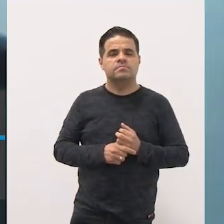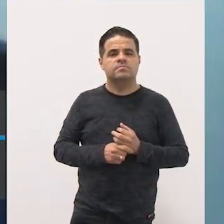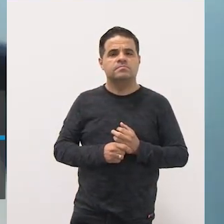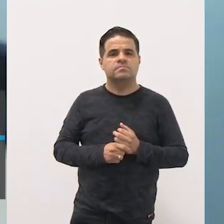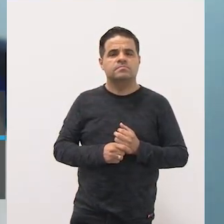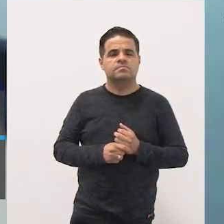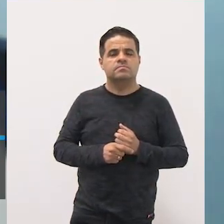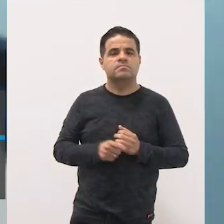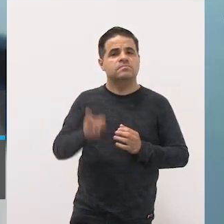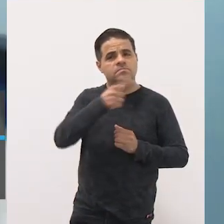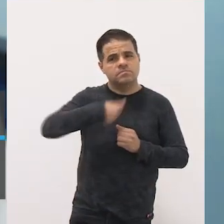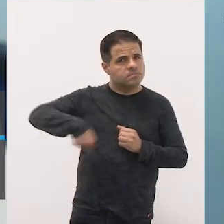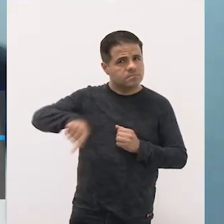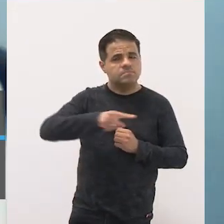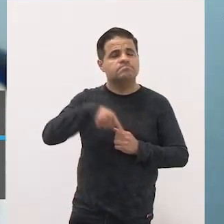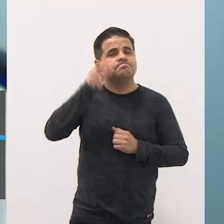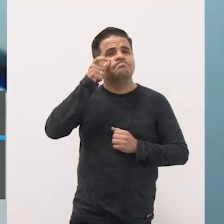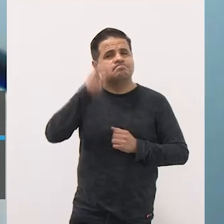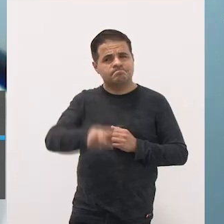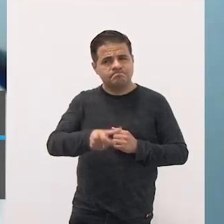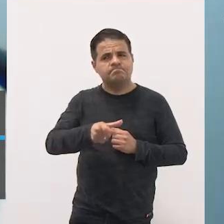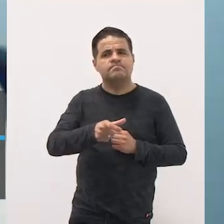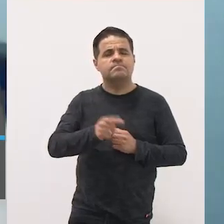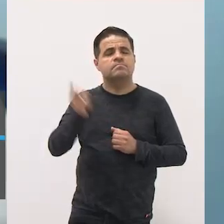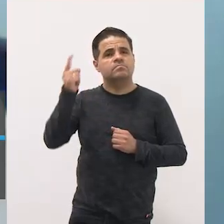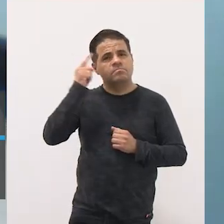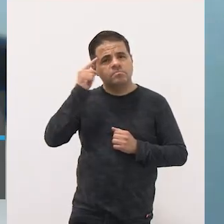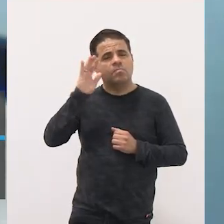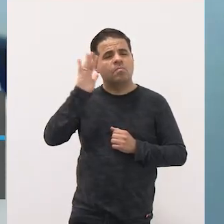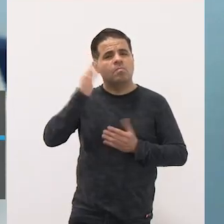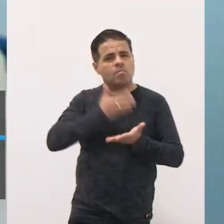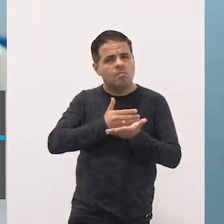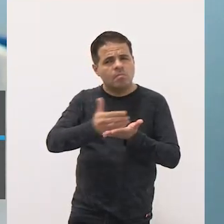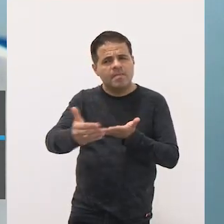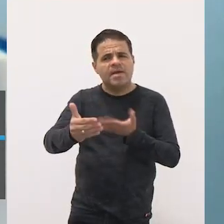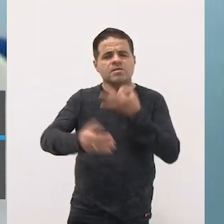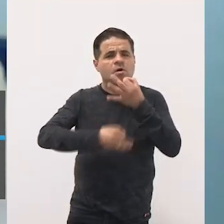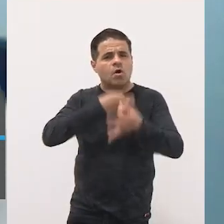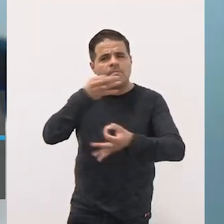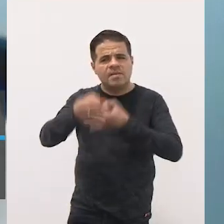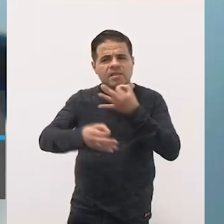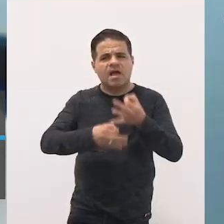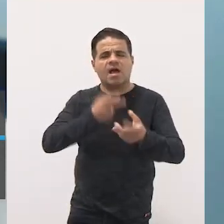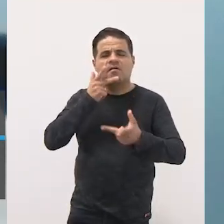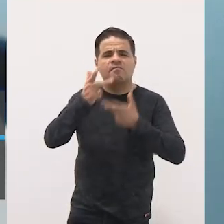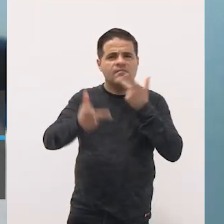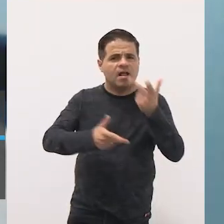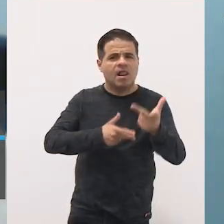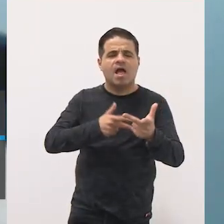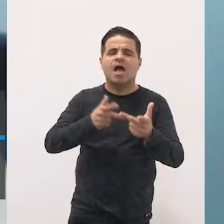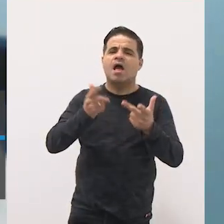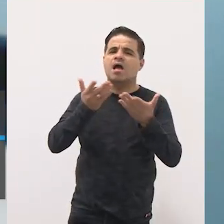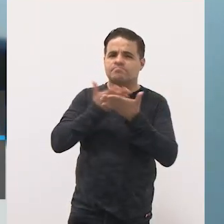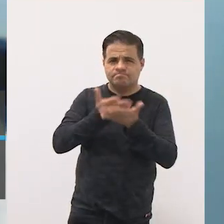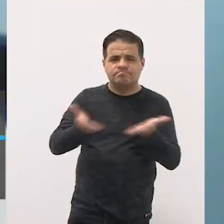Olha, essa é interessante, que quando a gente começa a falar, né,